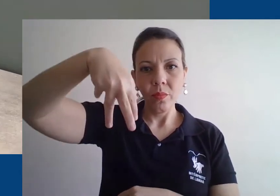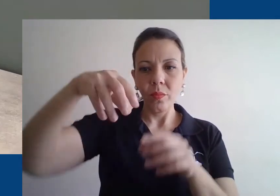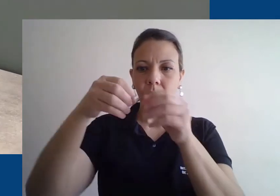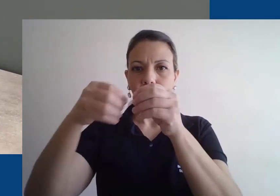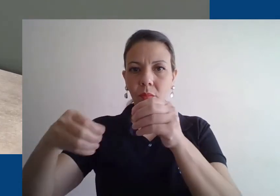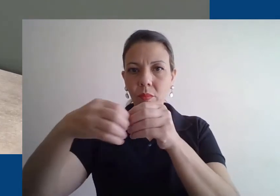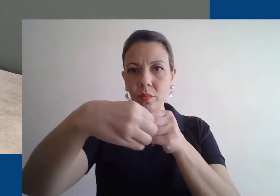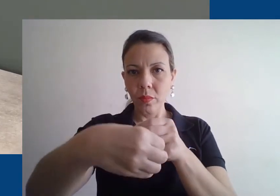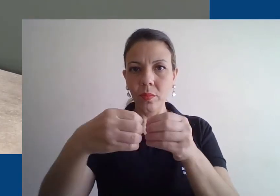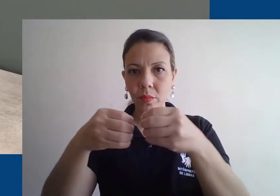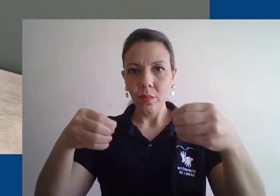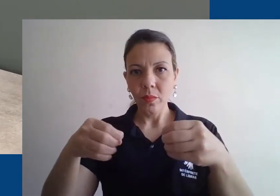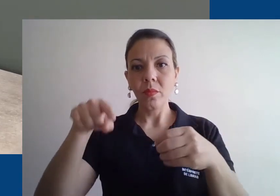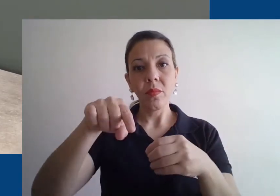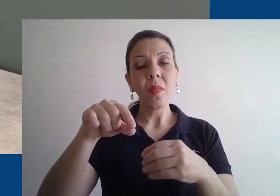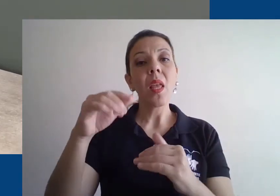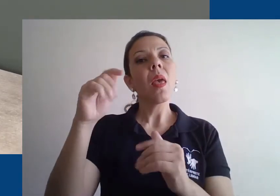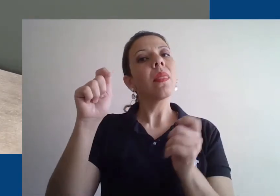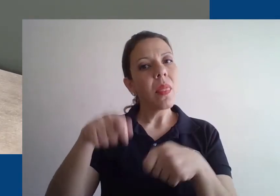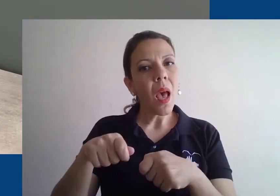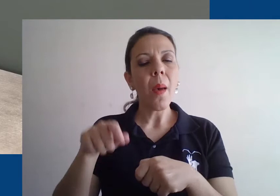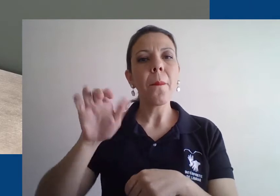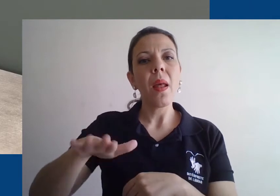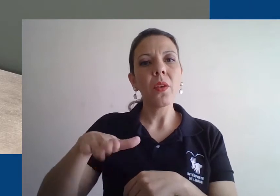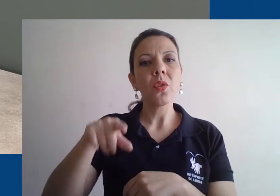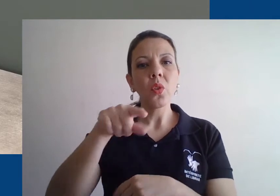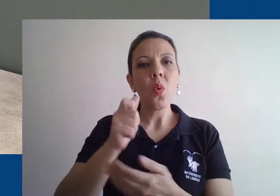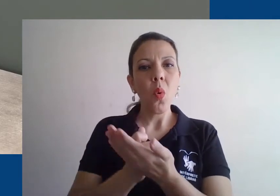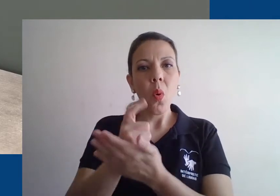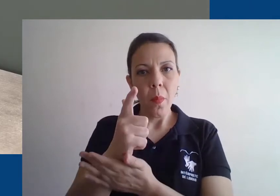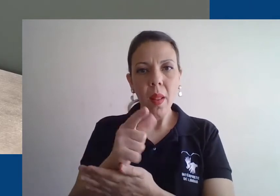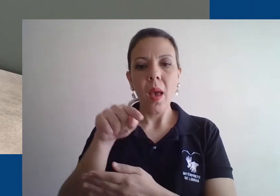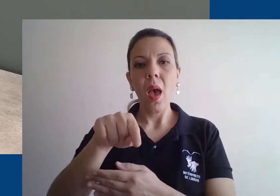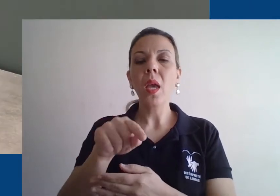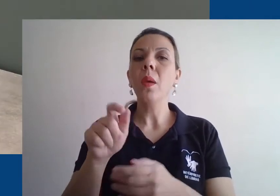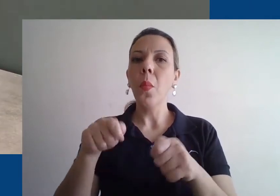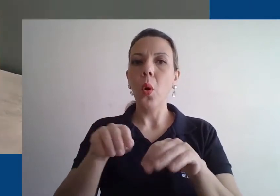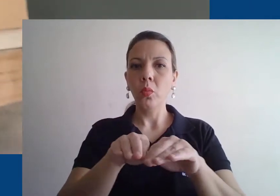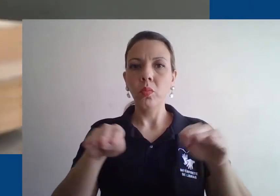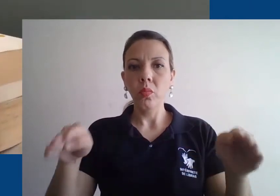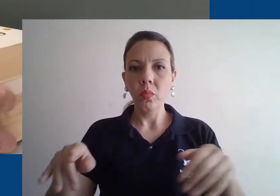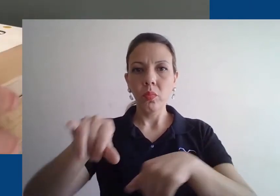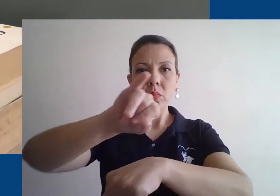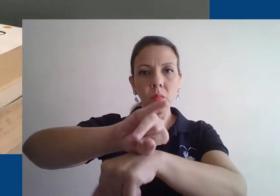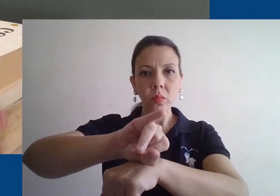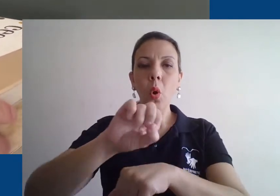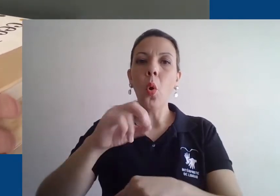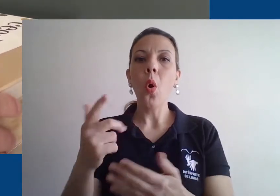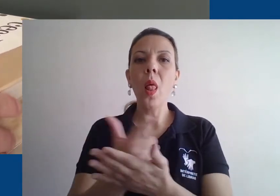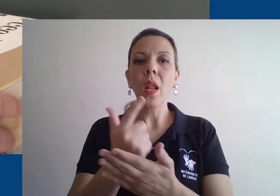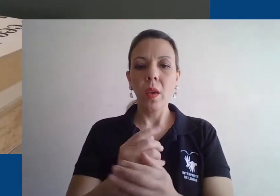encaixa o celular e o tripézinho que você pode colocar às vezes em cima de uma estante, de uma pilhazinha de livros. Mas se você também não tiver acesso